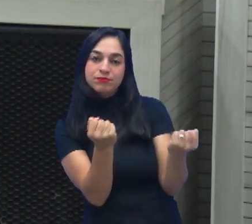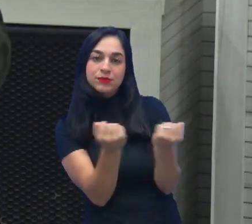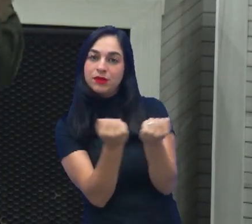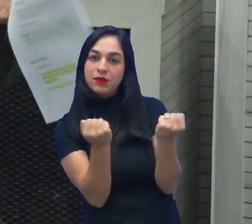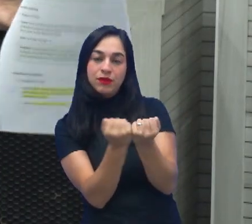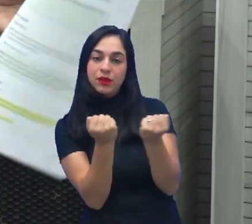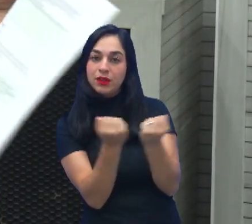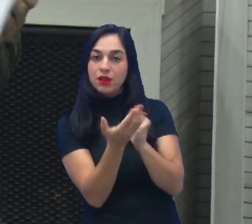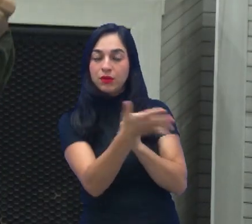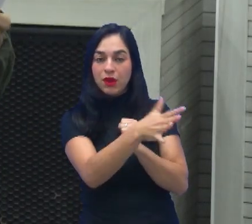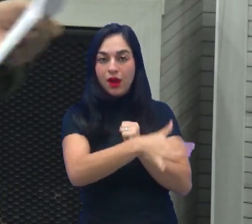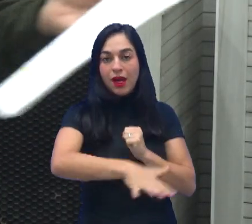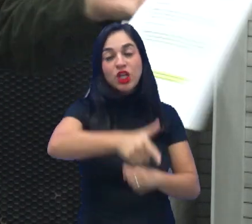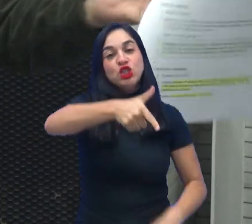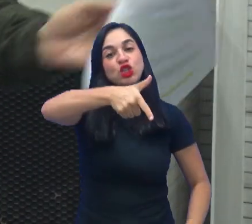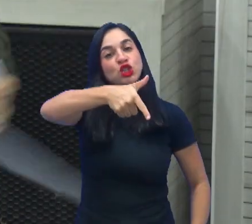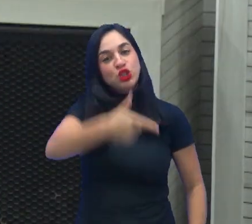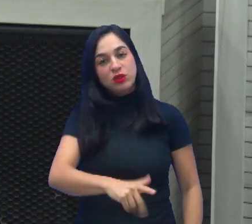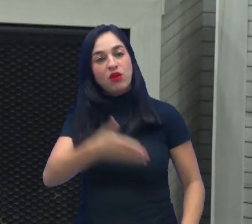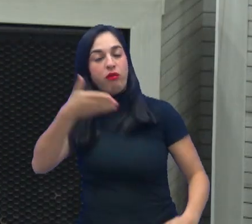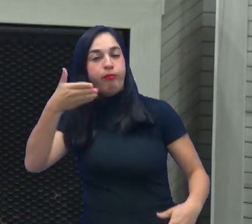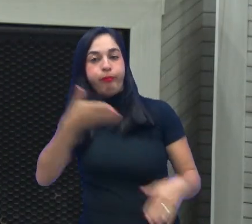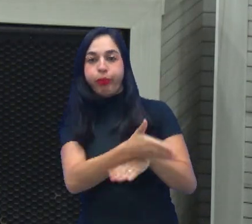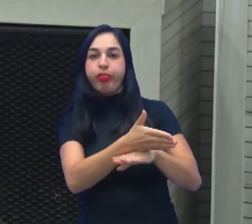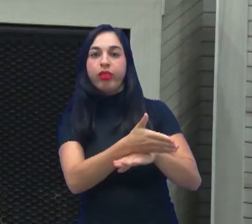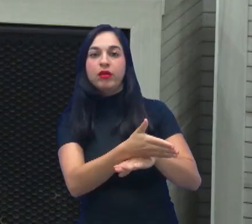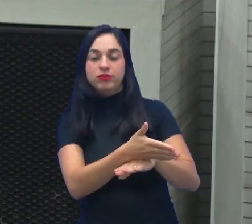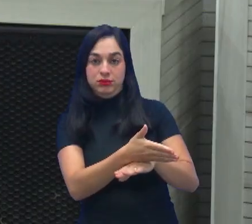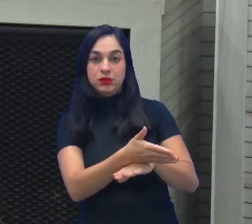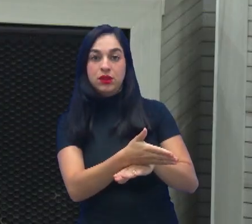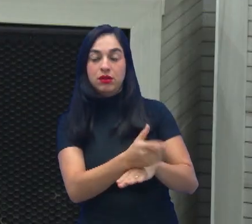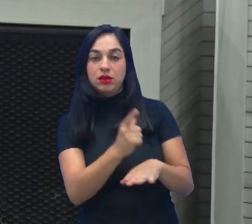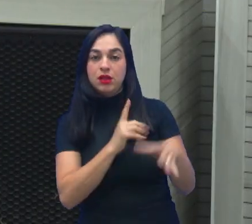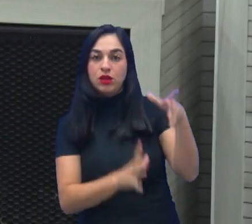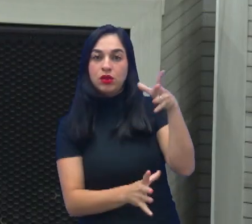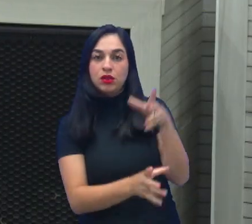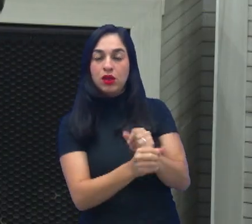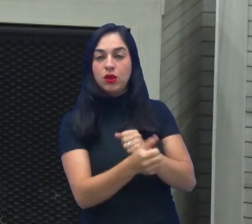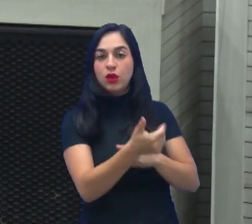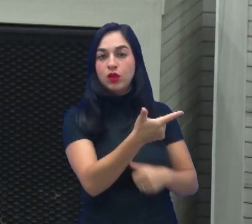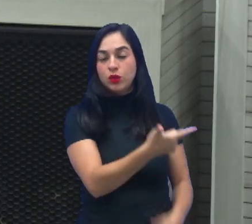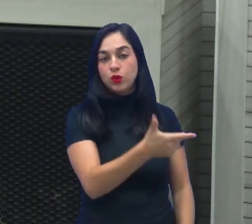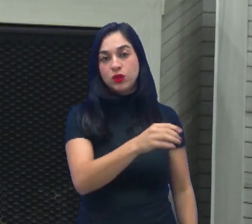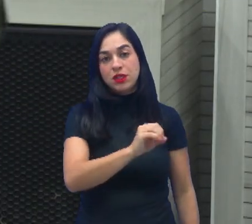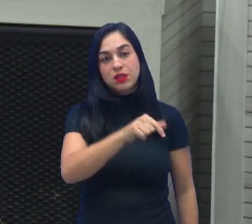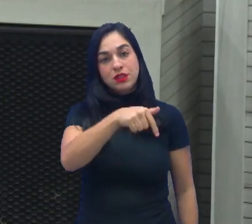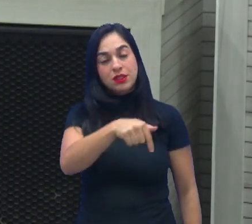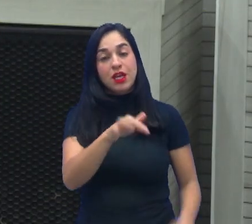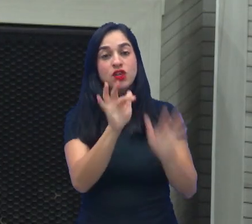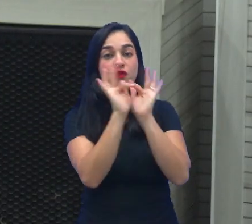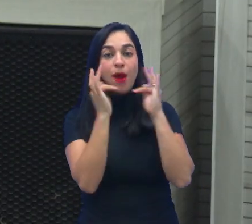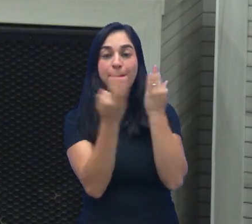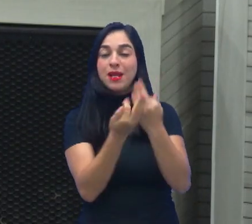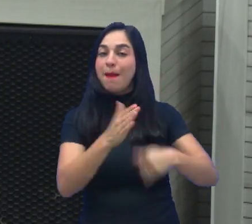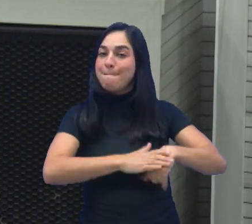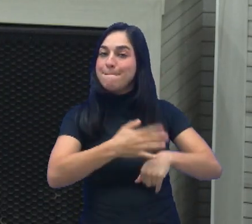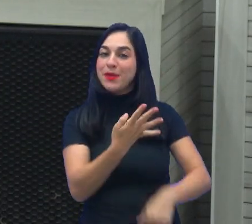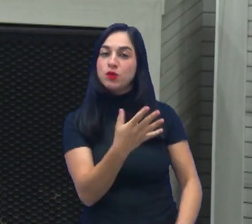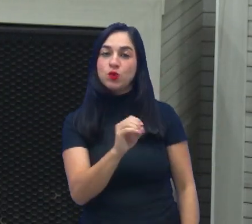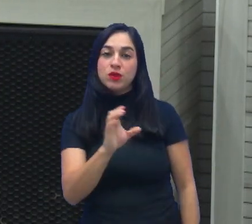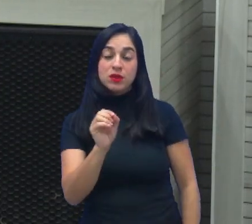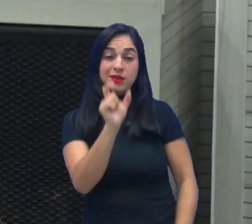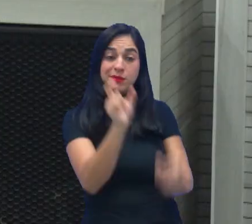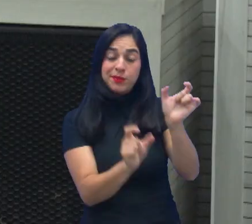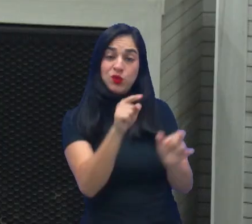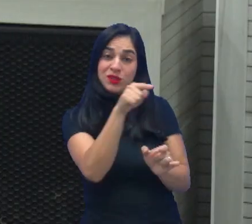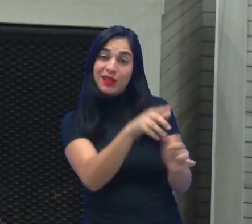elas acabaram ocorrendo. Hoje, qual é a realidade da comunidade? São 207 famílias, mais de 400 pessoas no local,